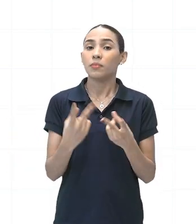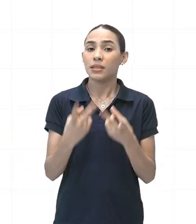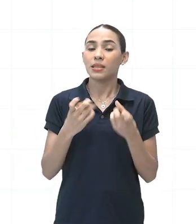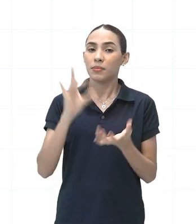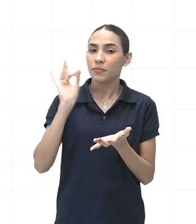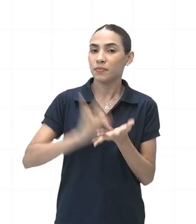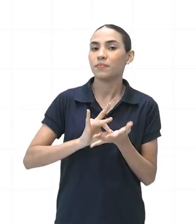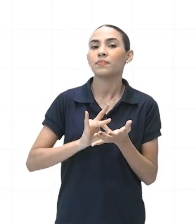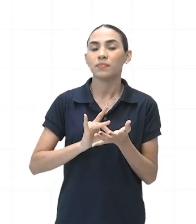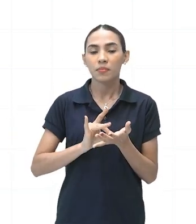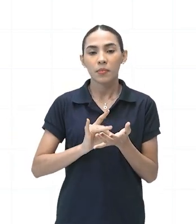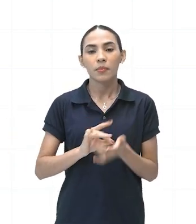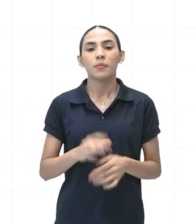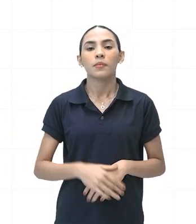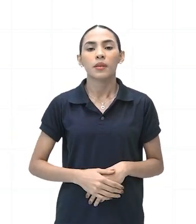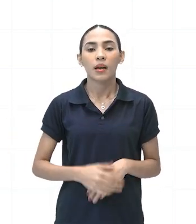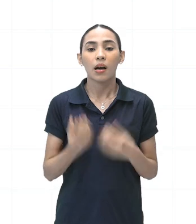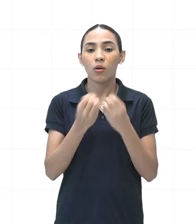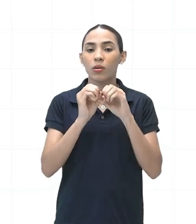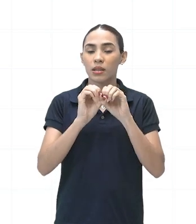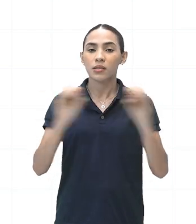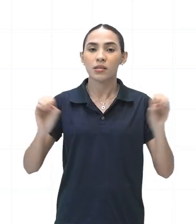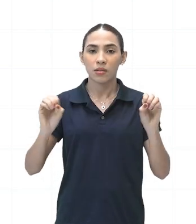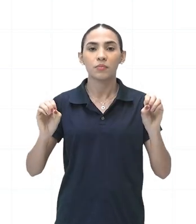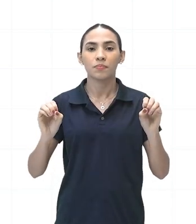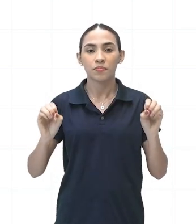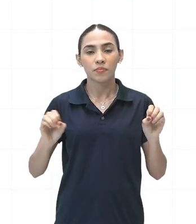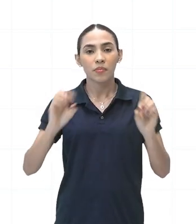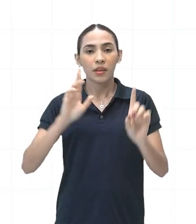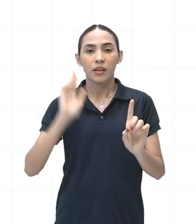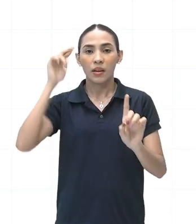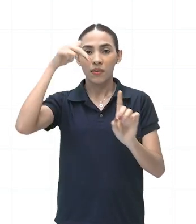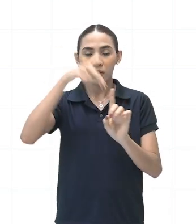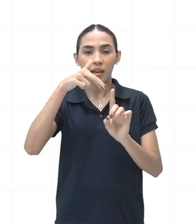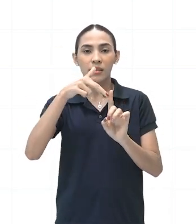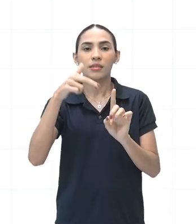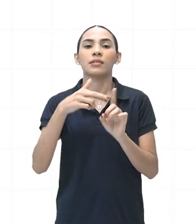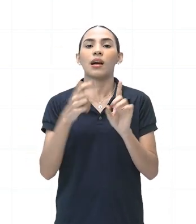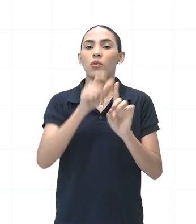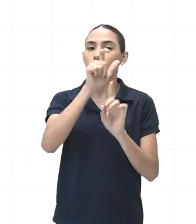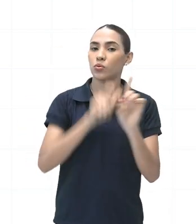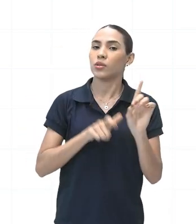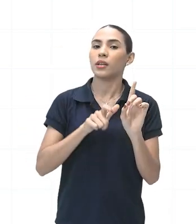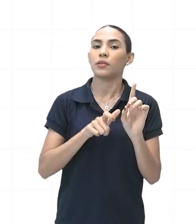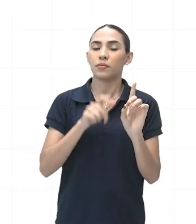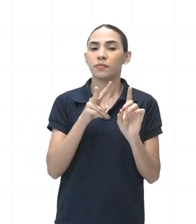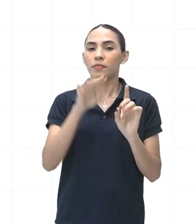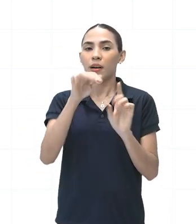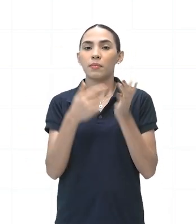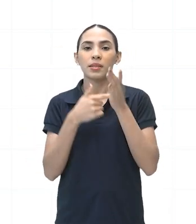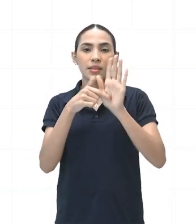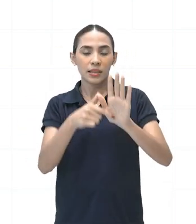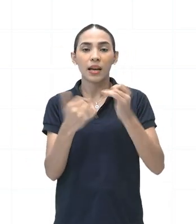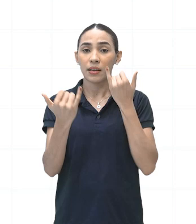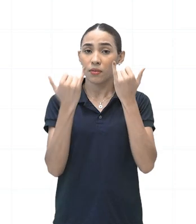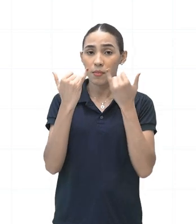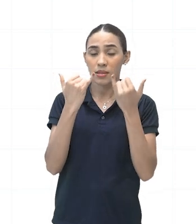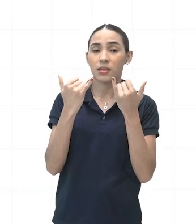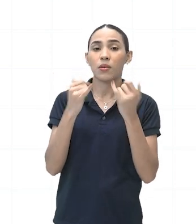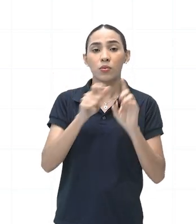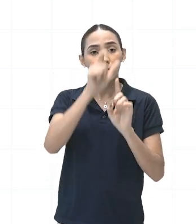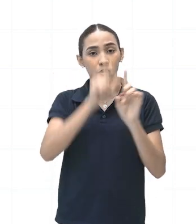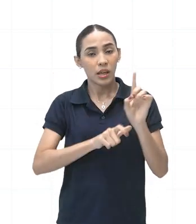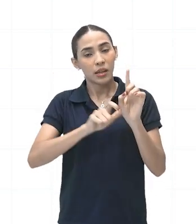de fato, a minha oração, o meu enunciado está se referindo a esse sujeito, está trazendo informação sobre o sujeito,